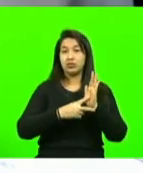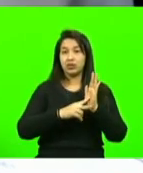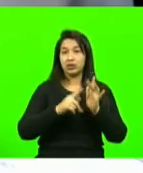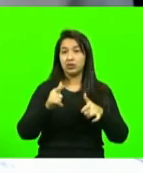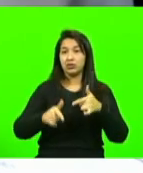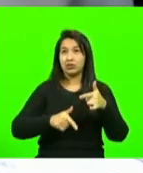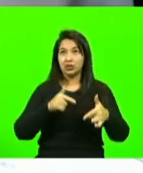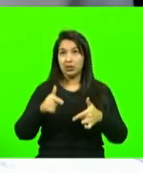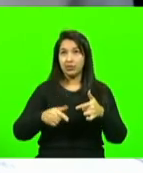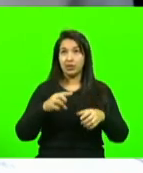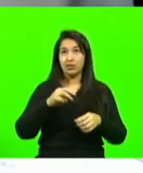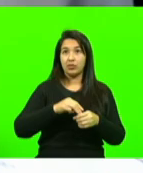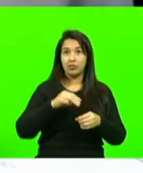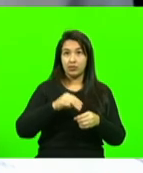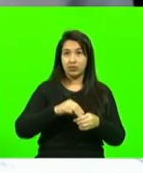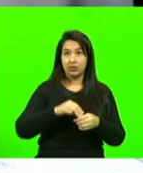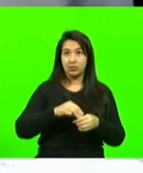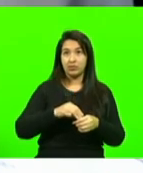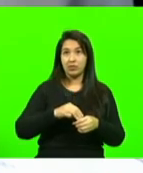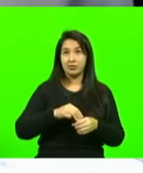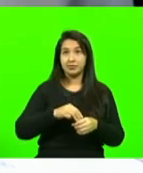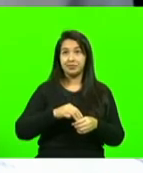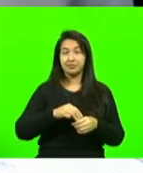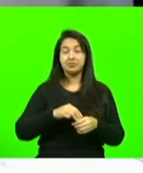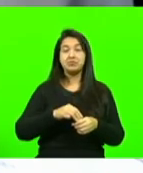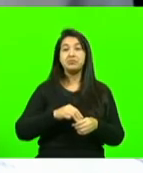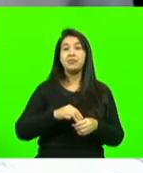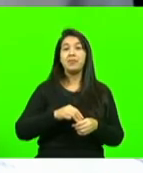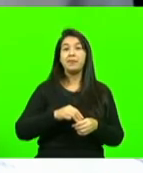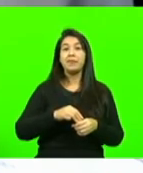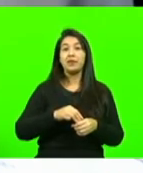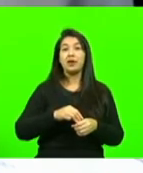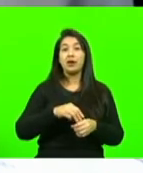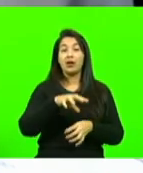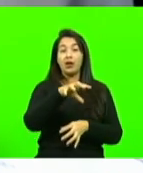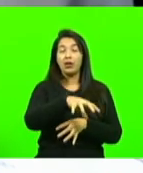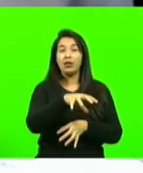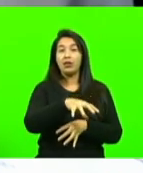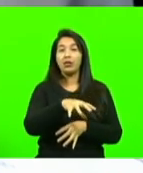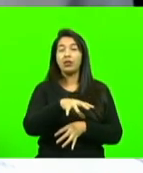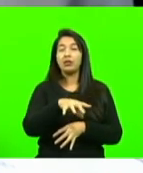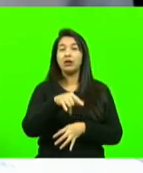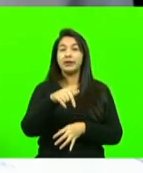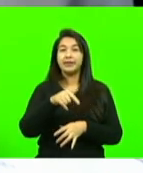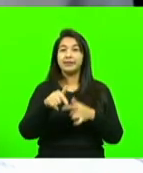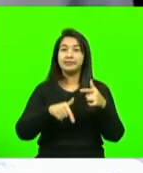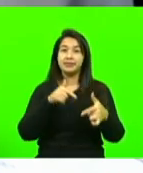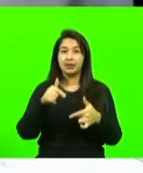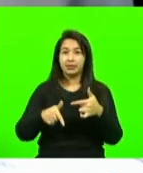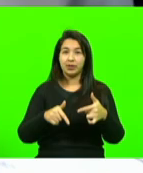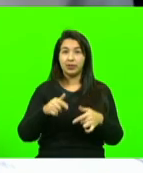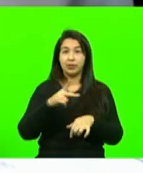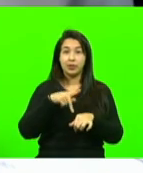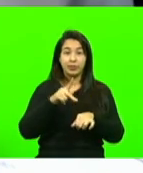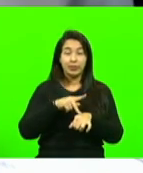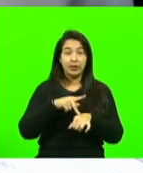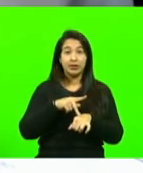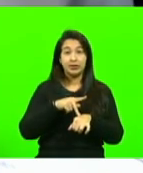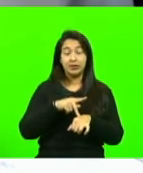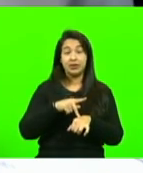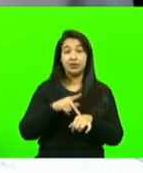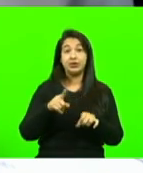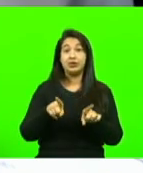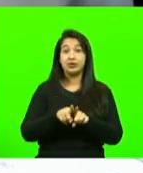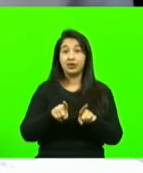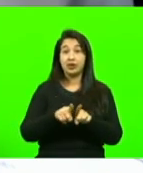do serviço público municipal que é onde se concentra a maioria dos trabalhadores do serviço público do nosso país e aonde se concentra é